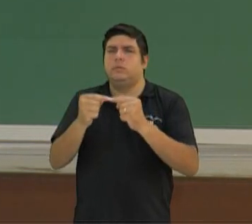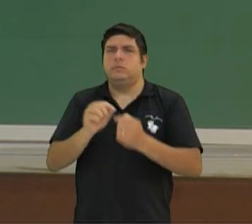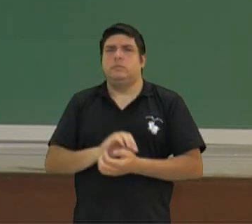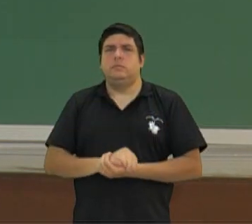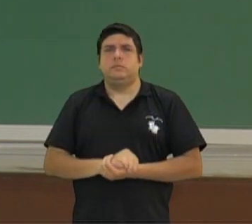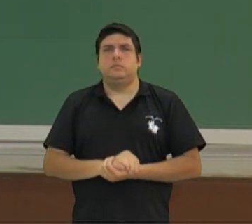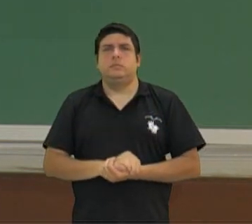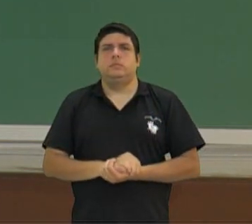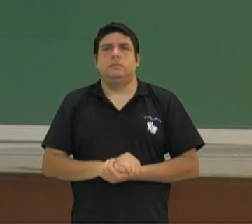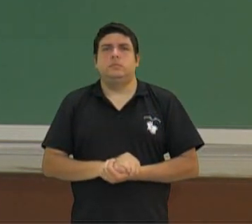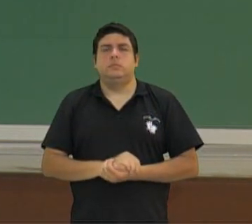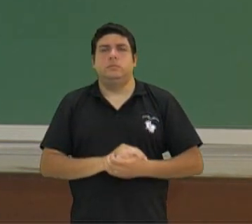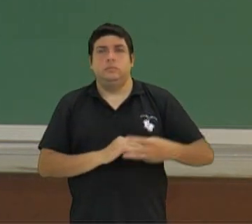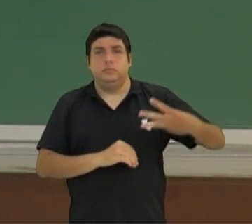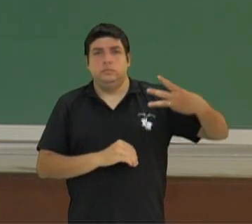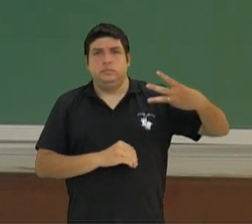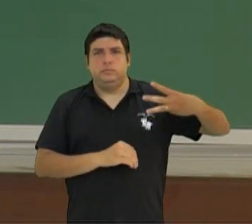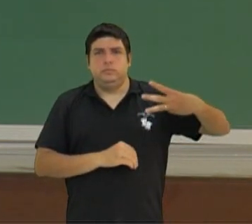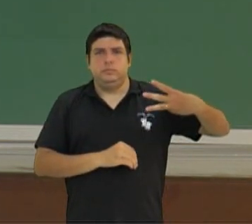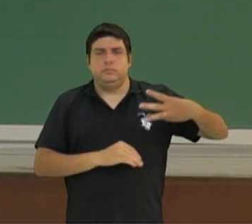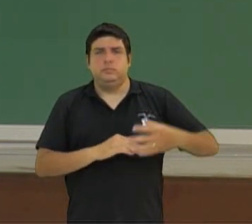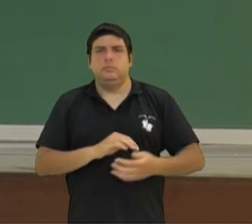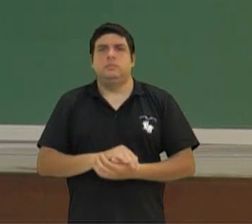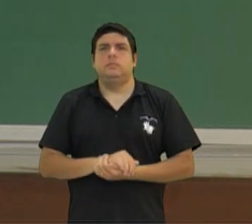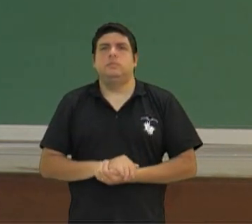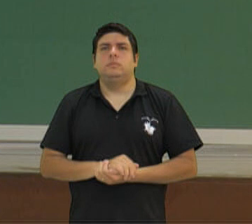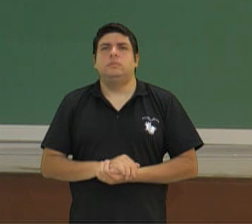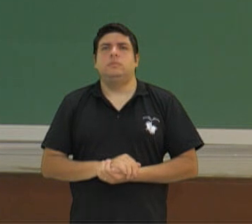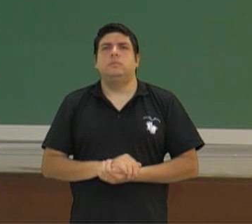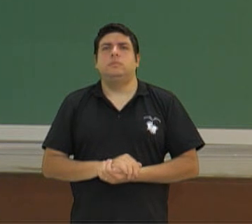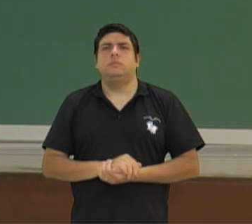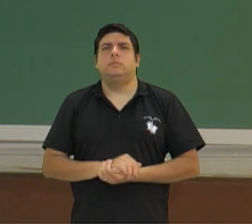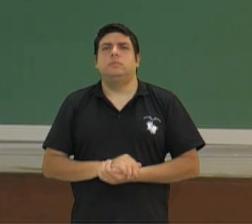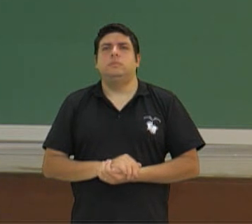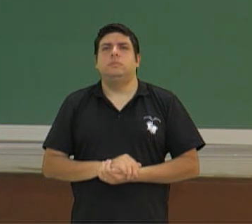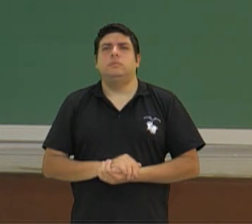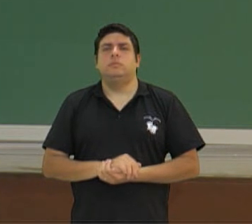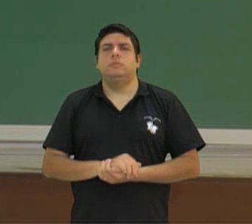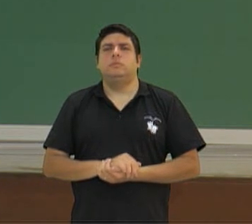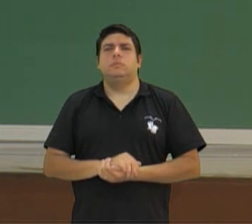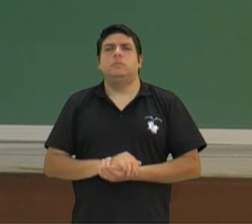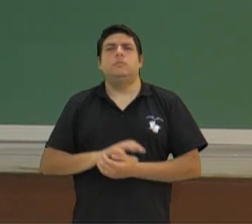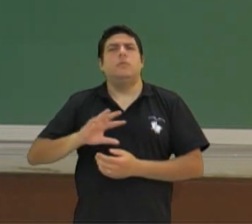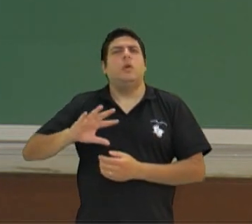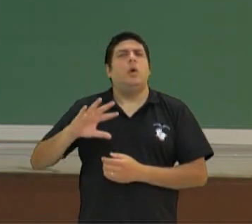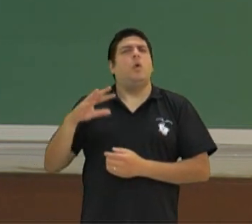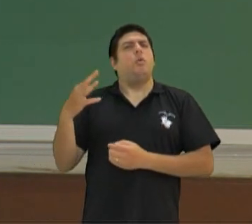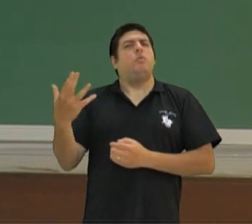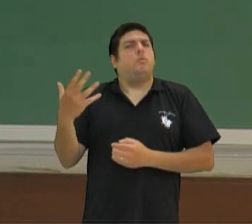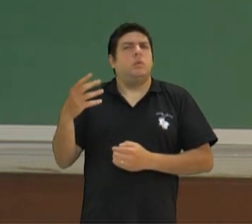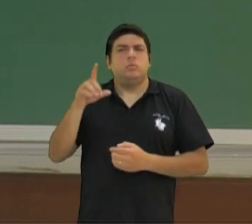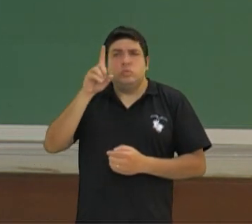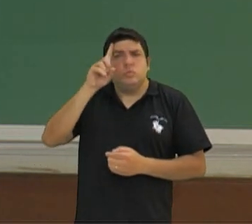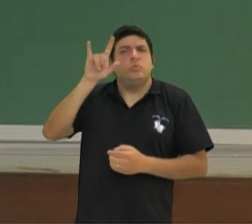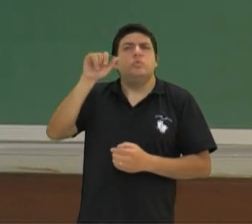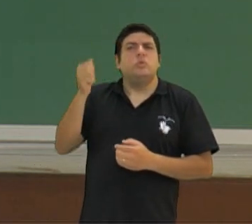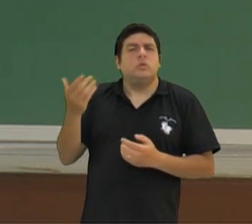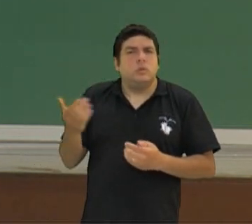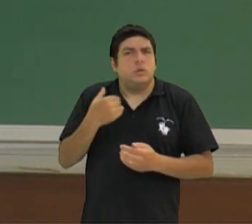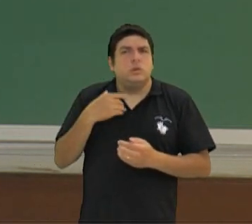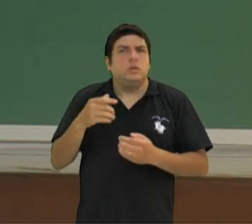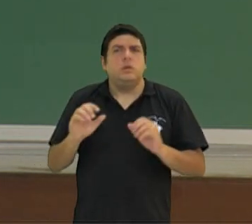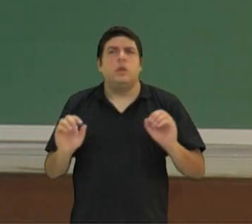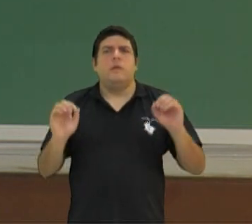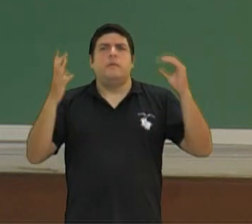three, when is it celebrated in the USA? Quando que o Valentine's Day, é celebrado nos Estados